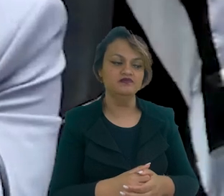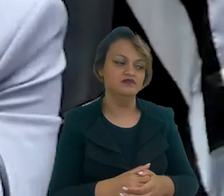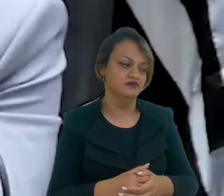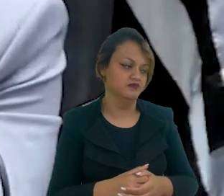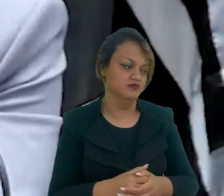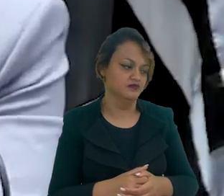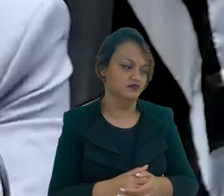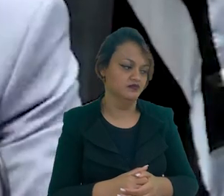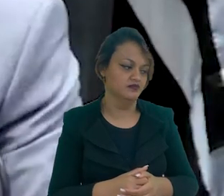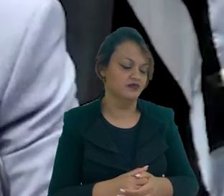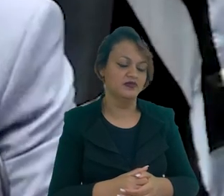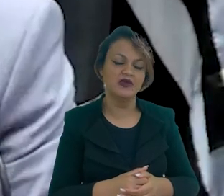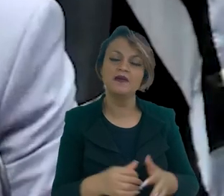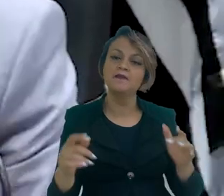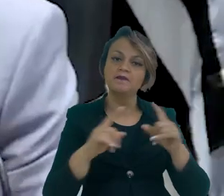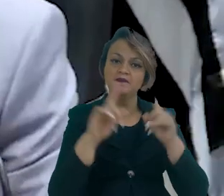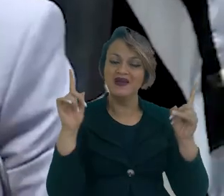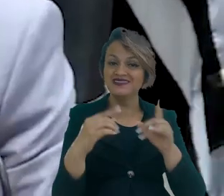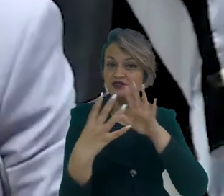de uma outra maneira